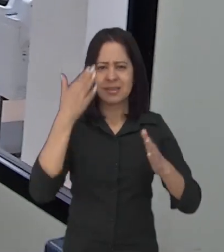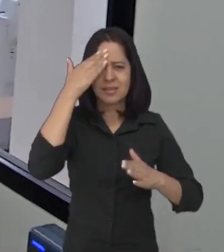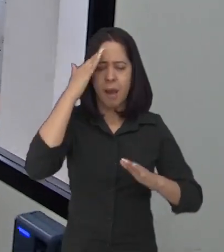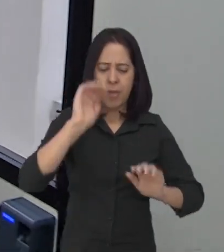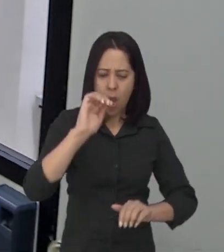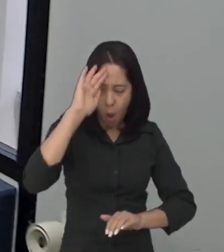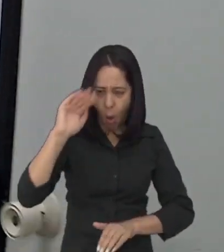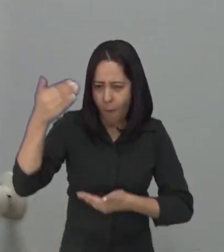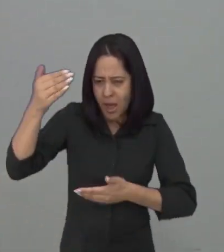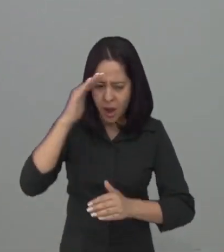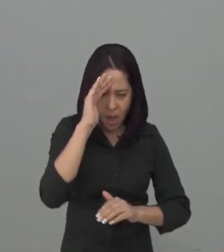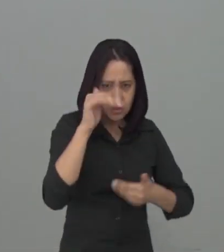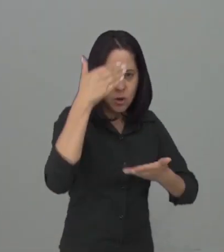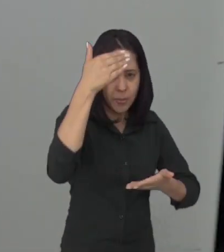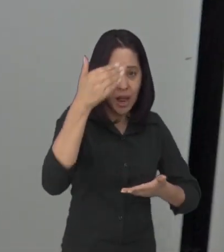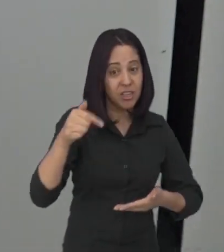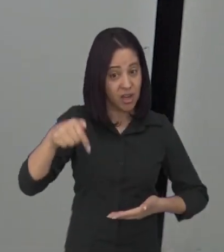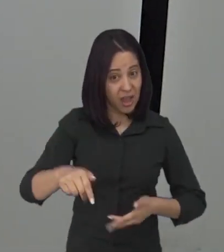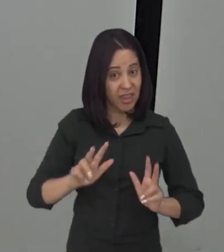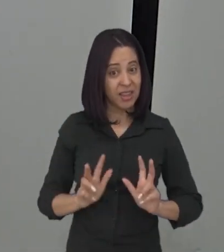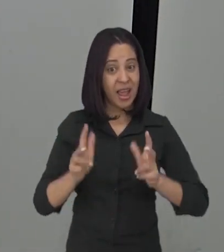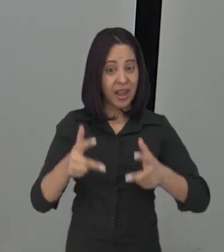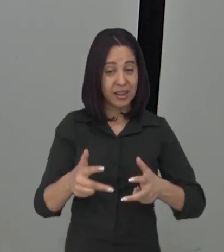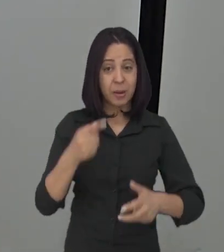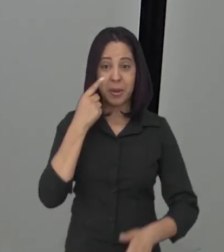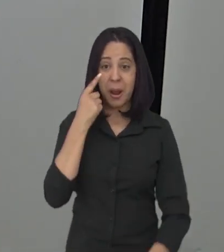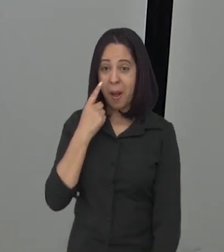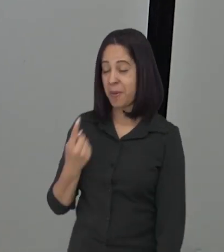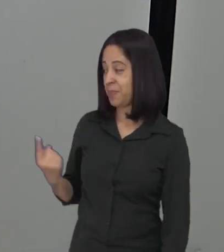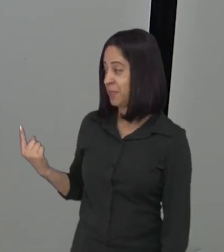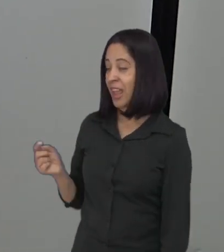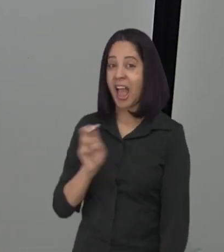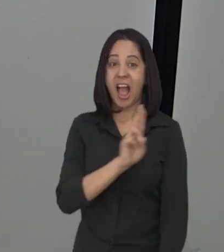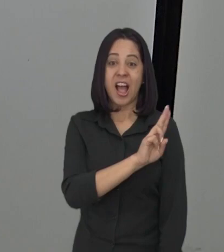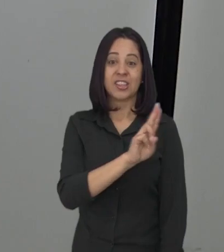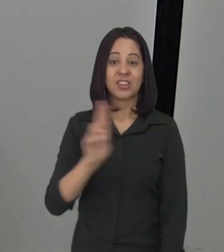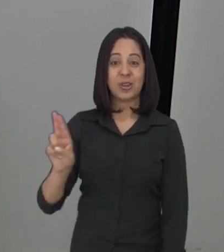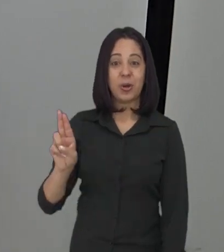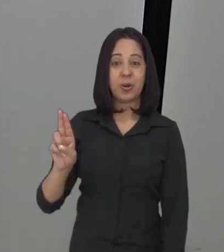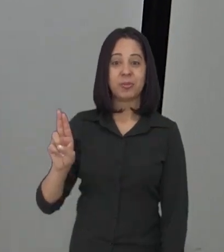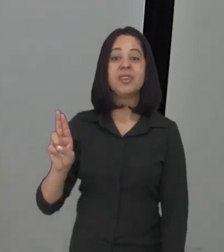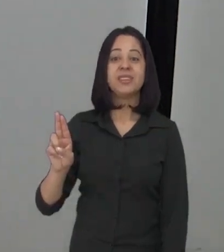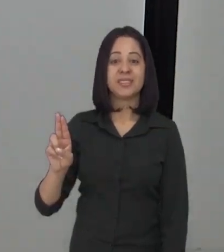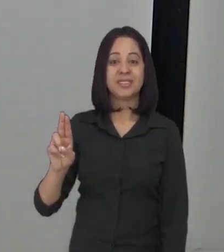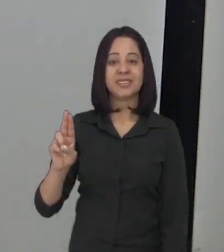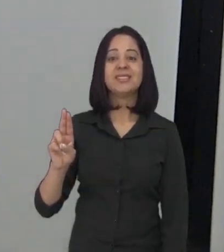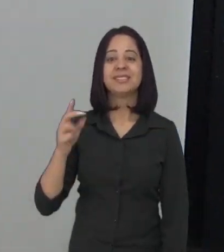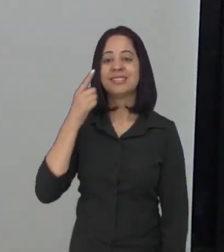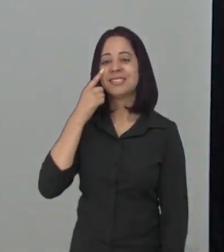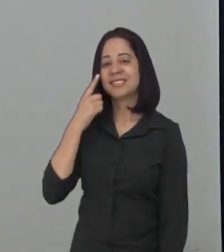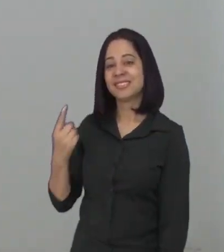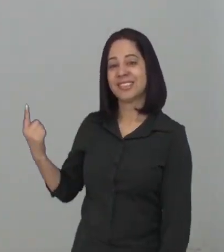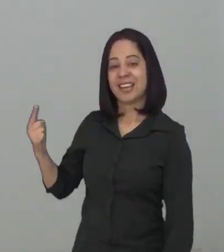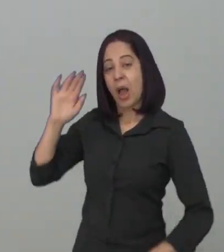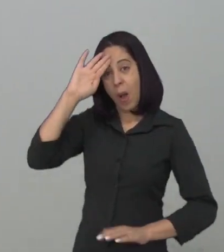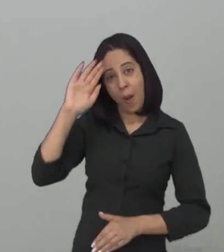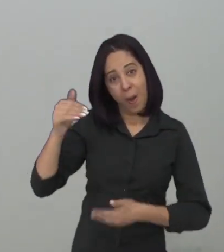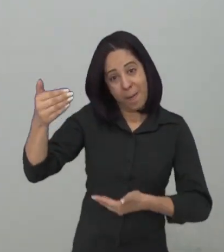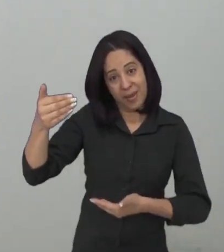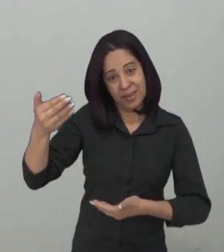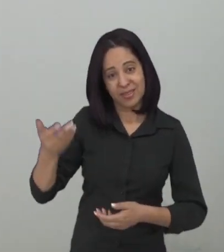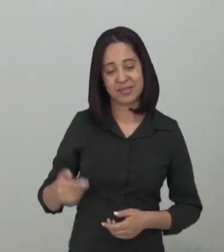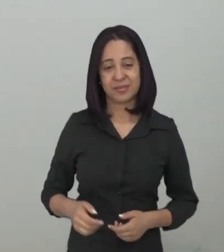de homenagens também chegou até nós. É isso mesmo. A redação da TV Câmara se chama Sala Francisco Pereira da